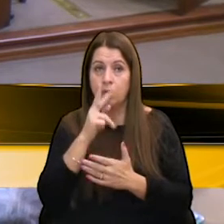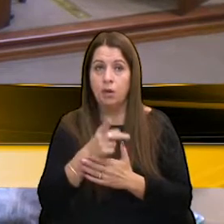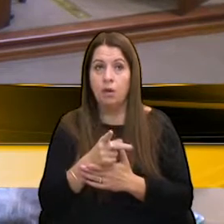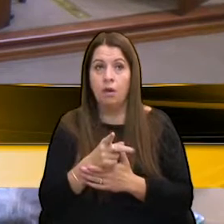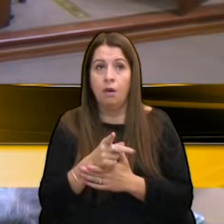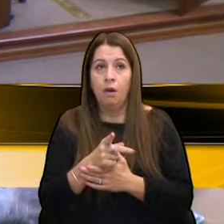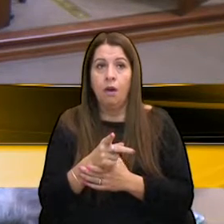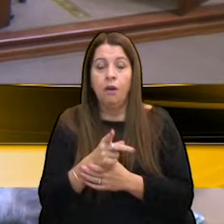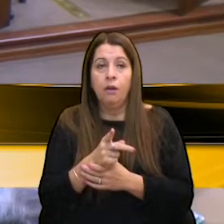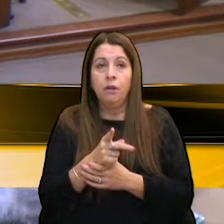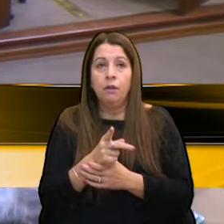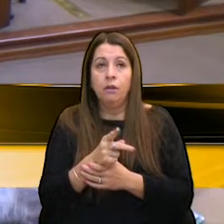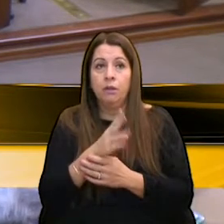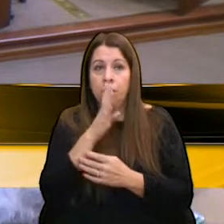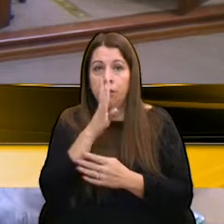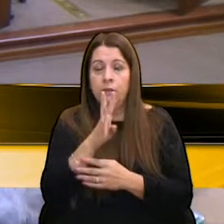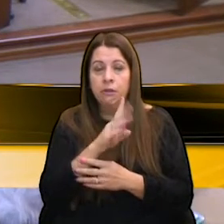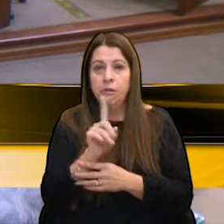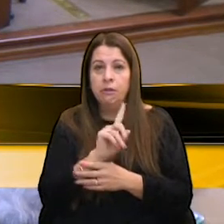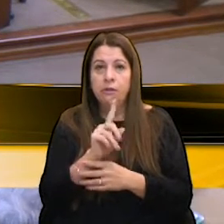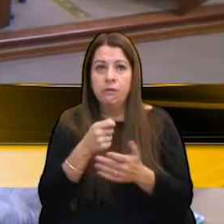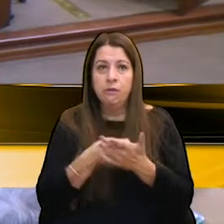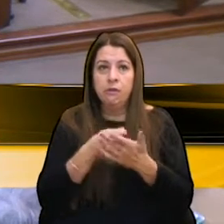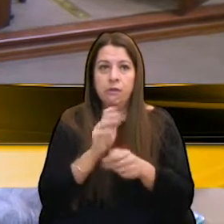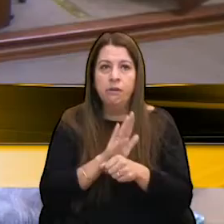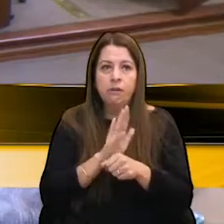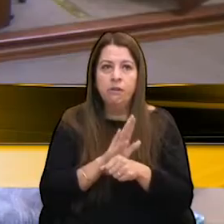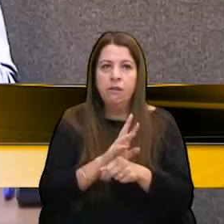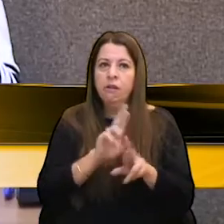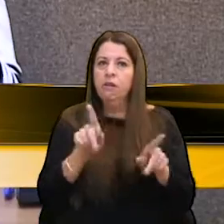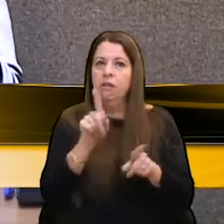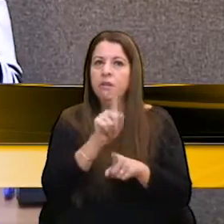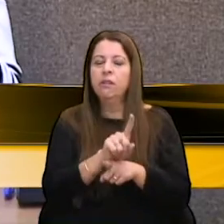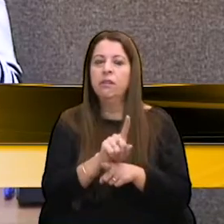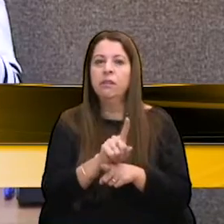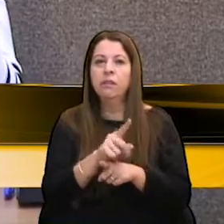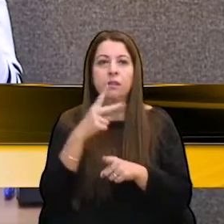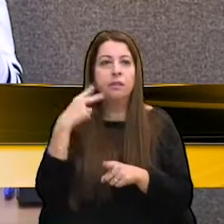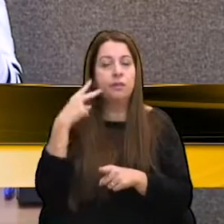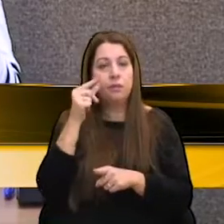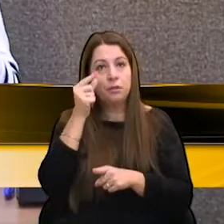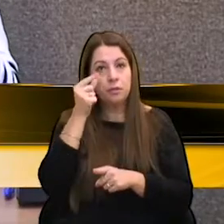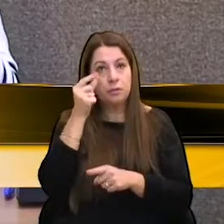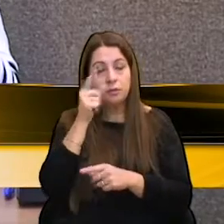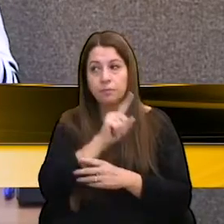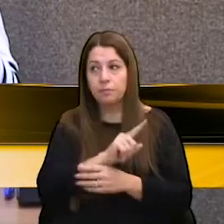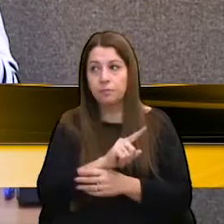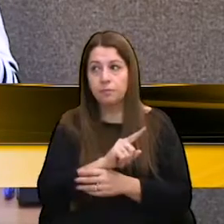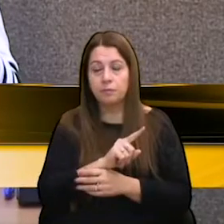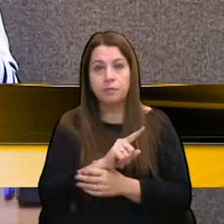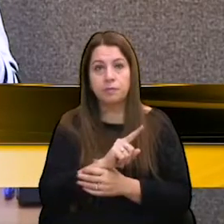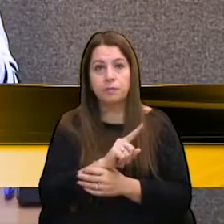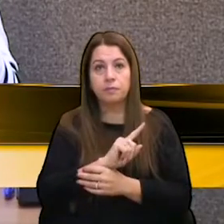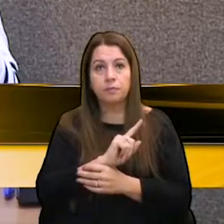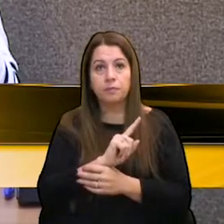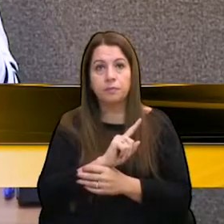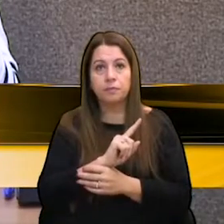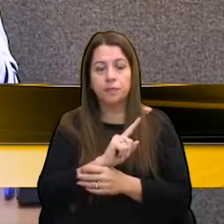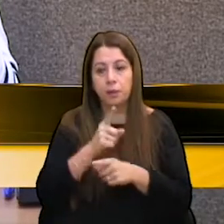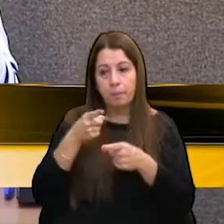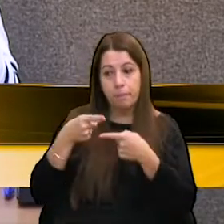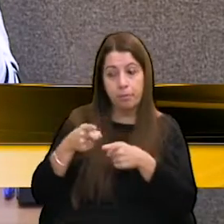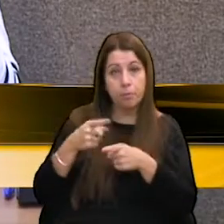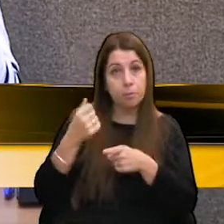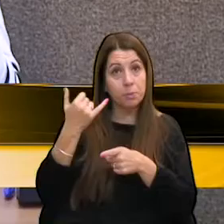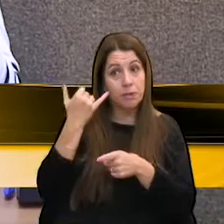somos acusados de não tentar ajudar, pelo contrário, o vereador Paulo Périco foi provocado por